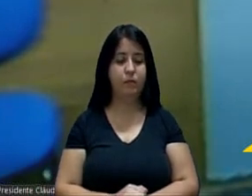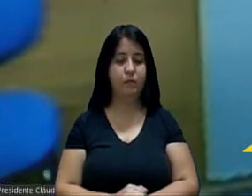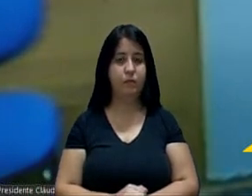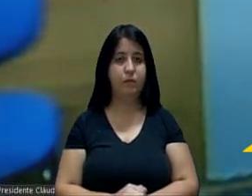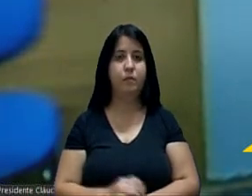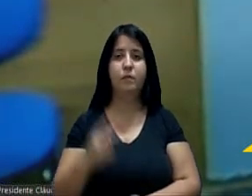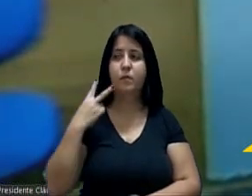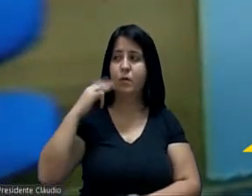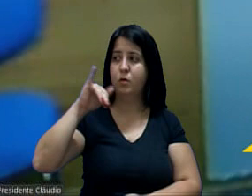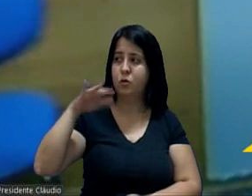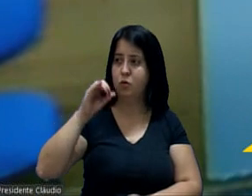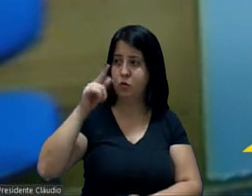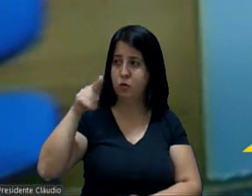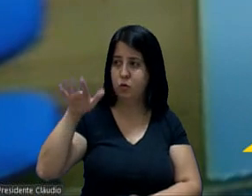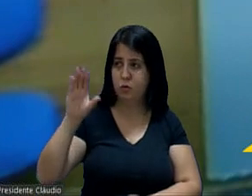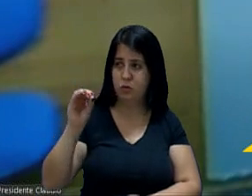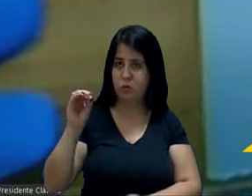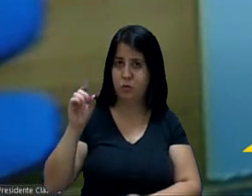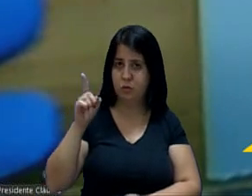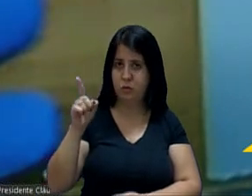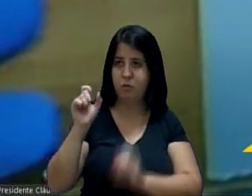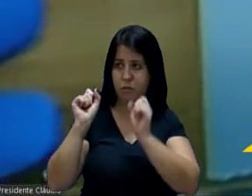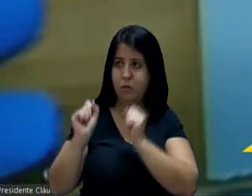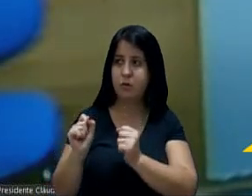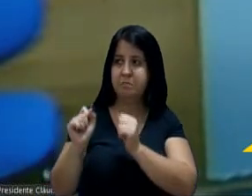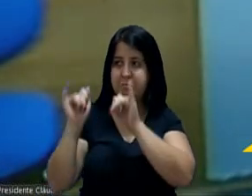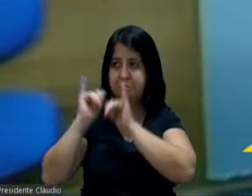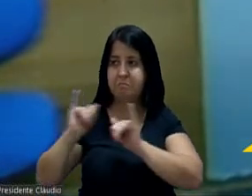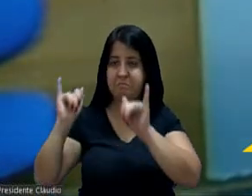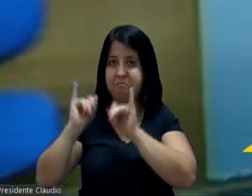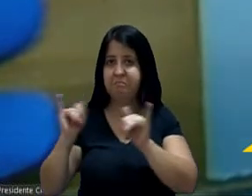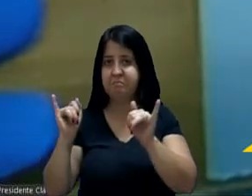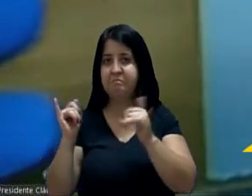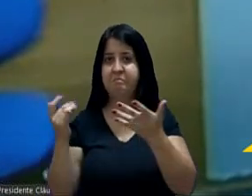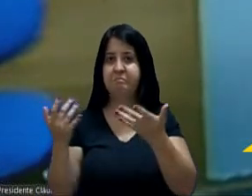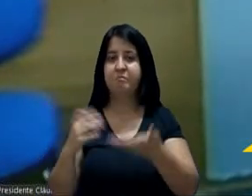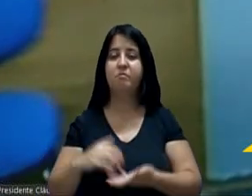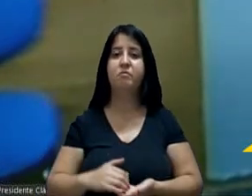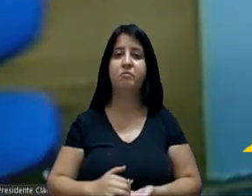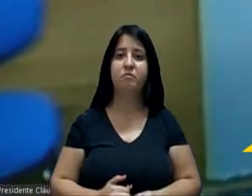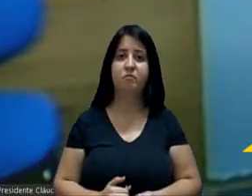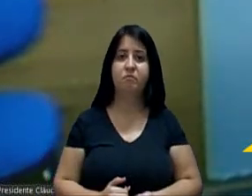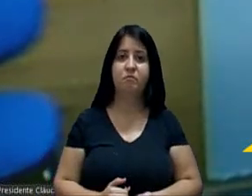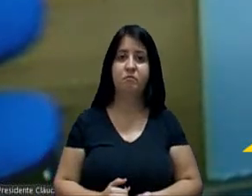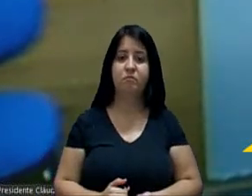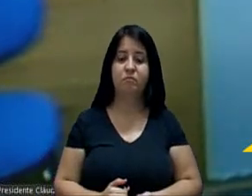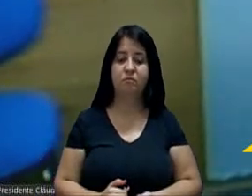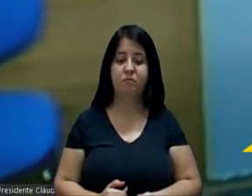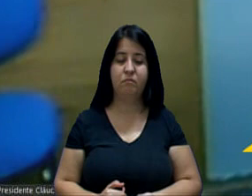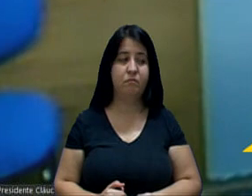Vereador João, Vossa Excelência vai fazer encaminhamento? A mão, sim.